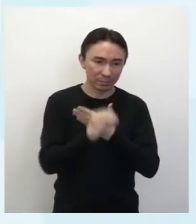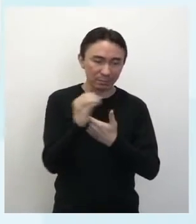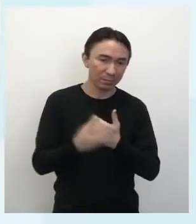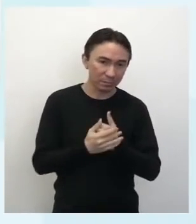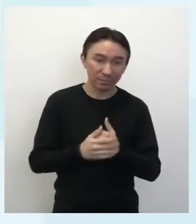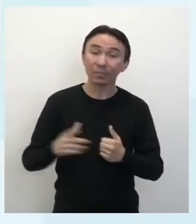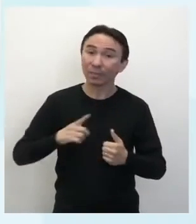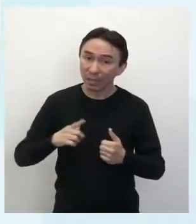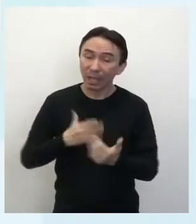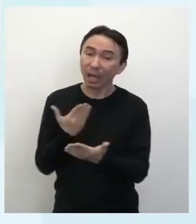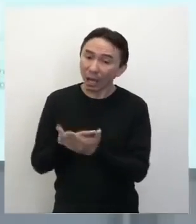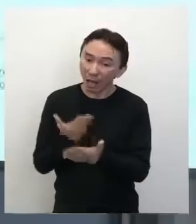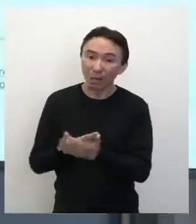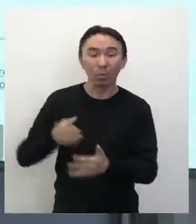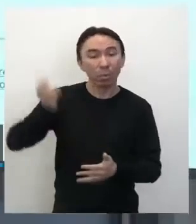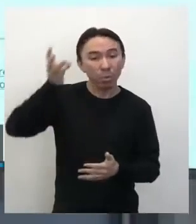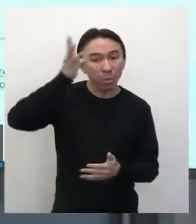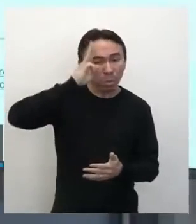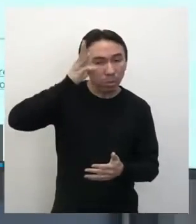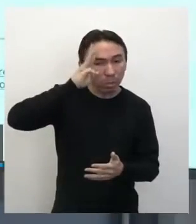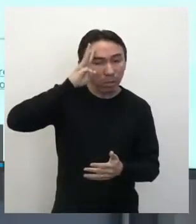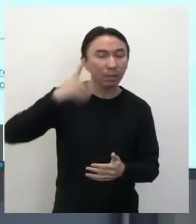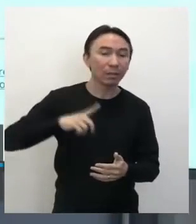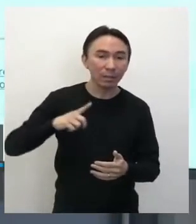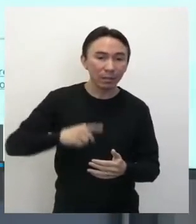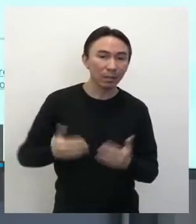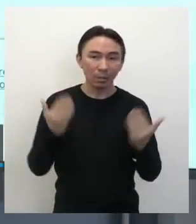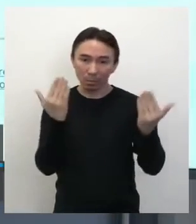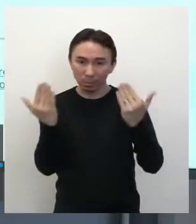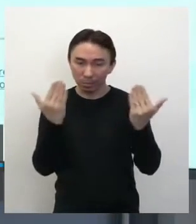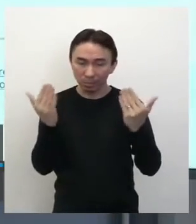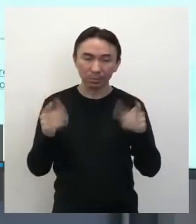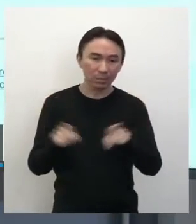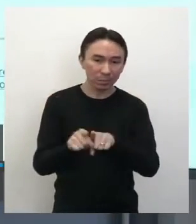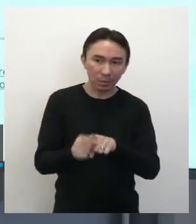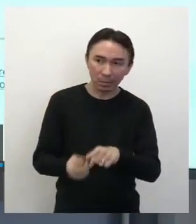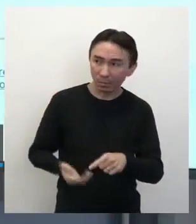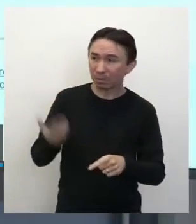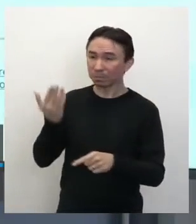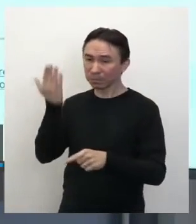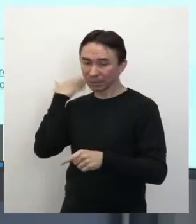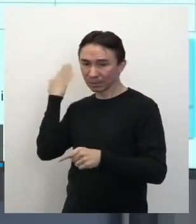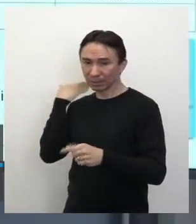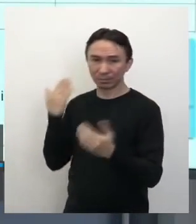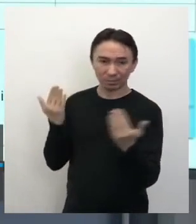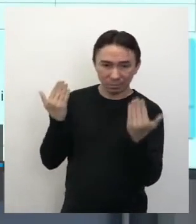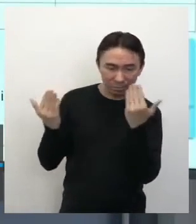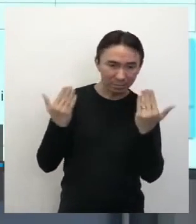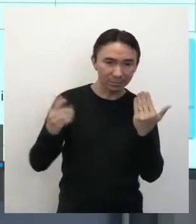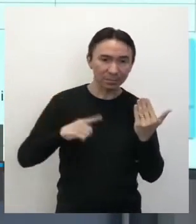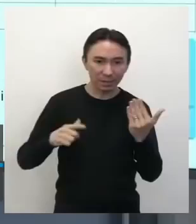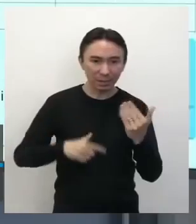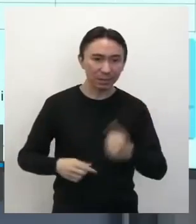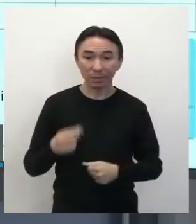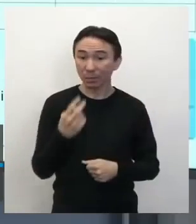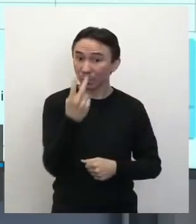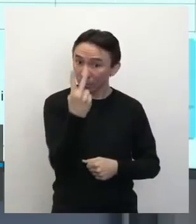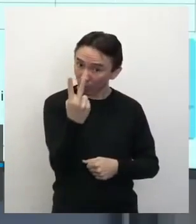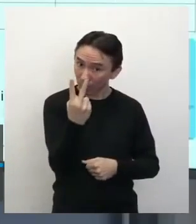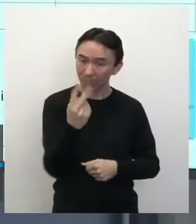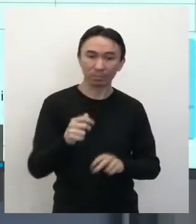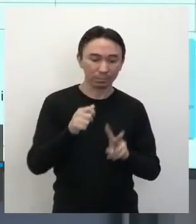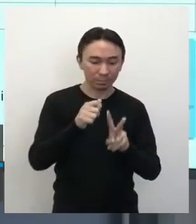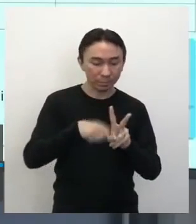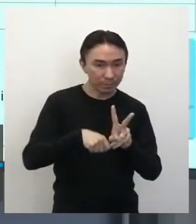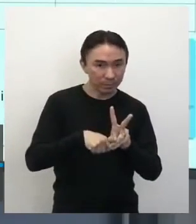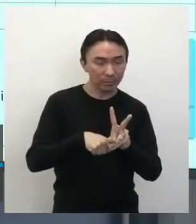trabalhou bastante comparativo e superlativo no passado também. Acho que eu fiquei uns 2 bimestres falando sobre isso, então se tem dúvidas sobre